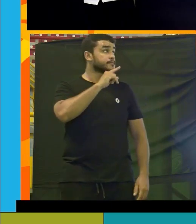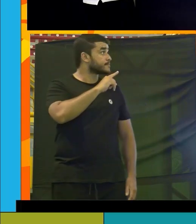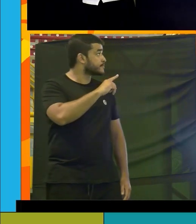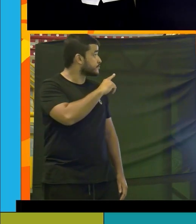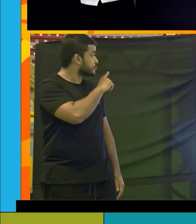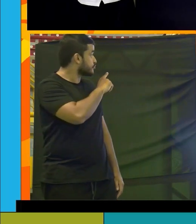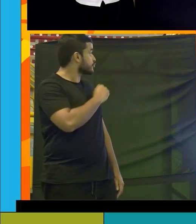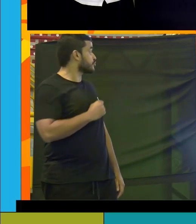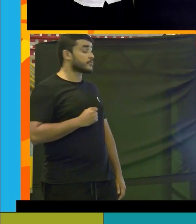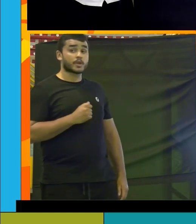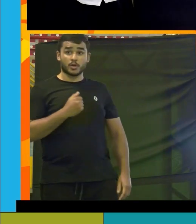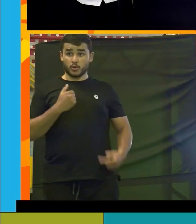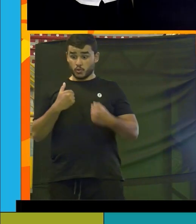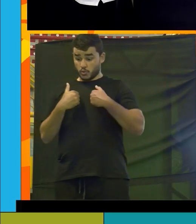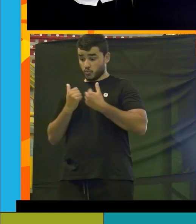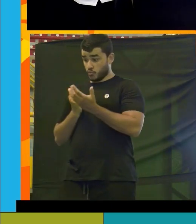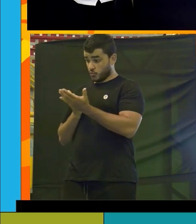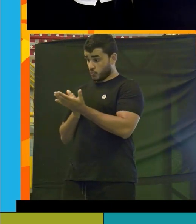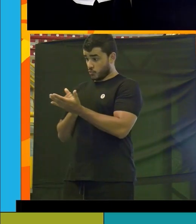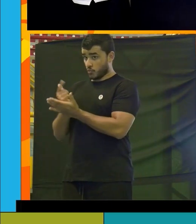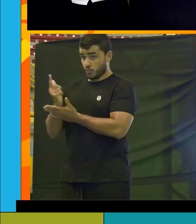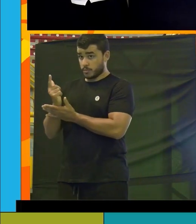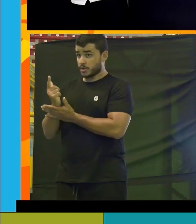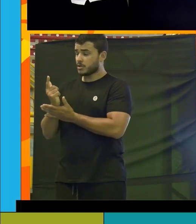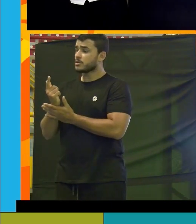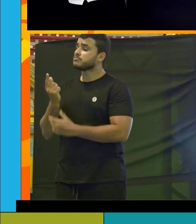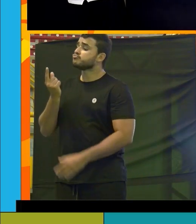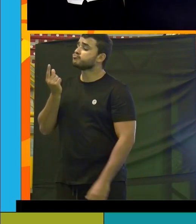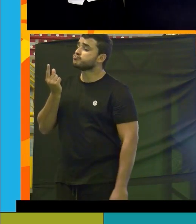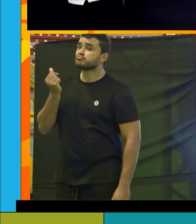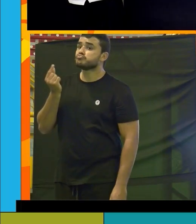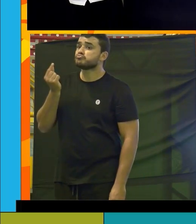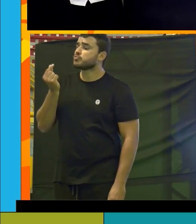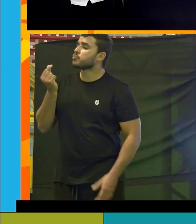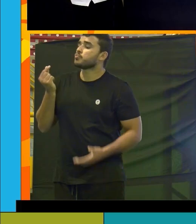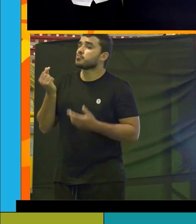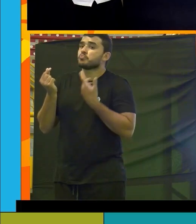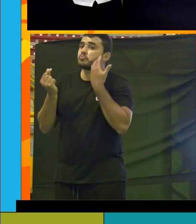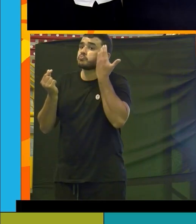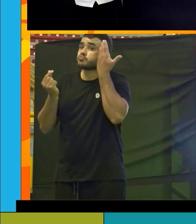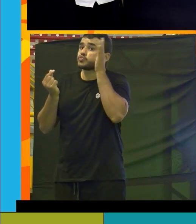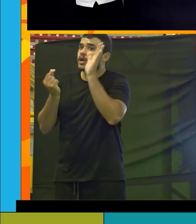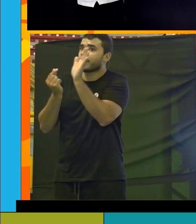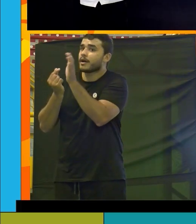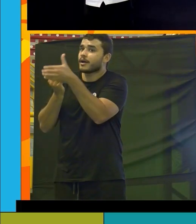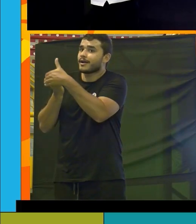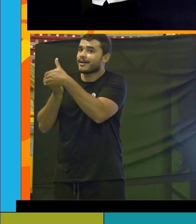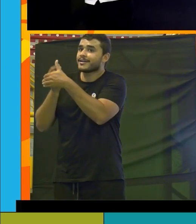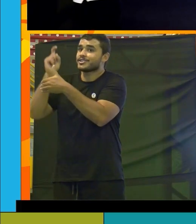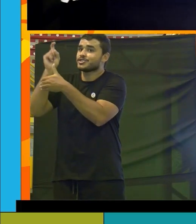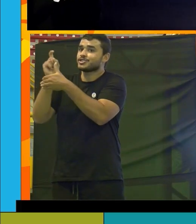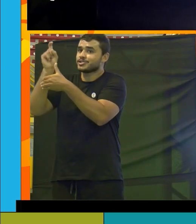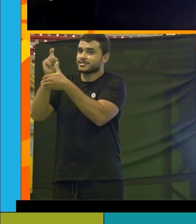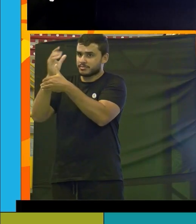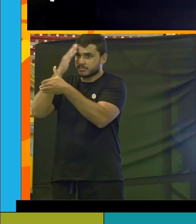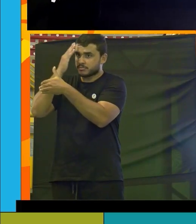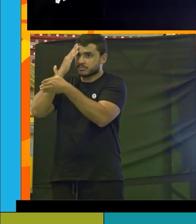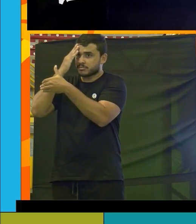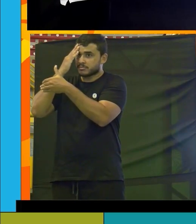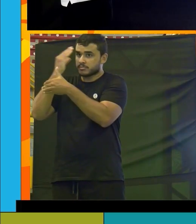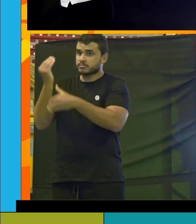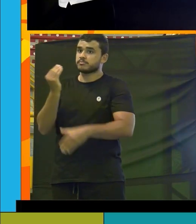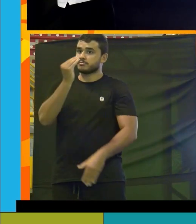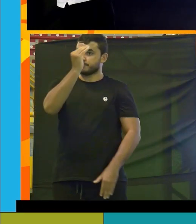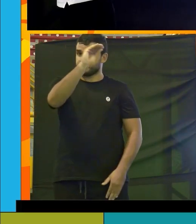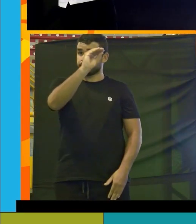X for zero, o objeto, ele custava um determinado valor, o tempo foi passando